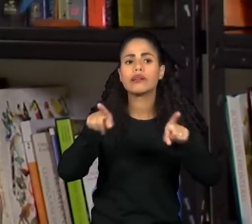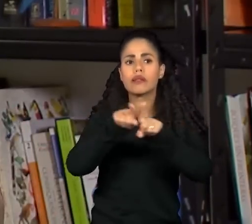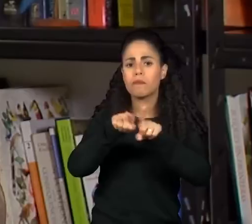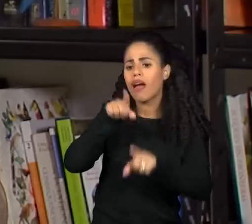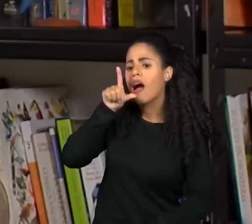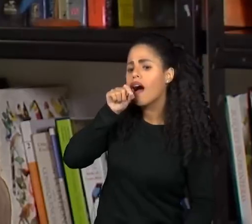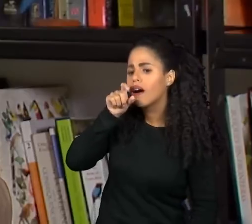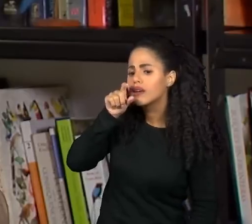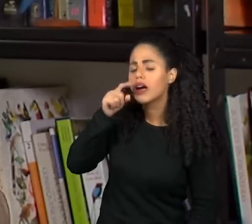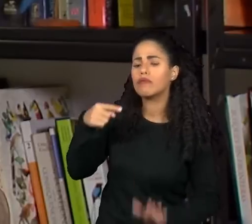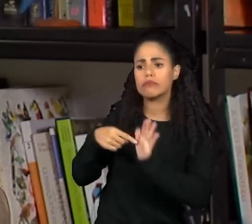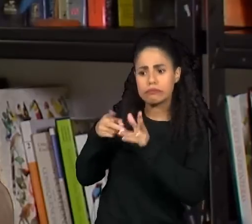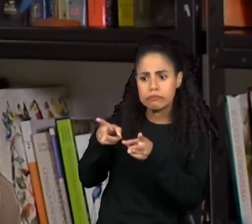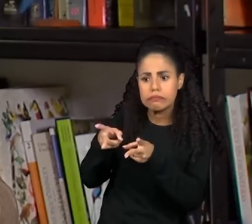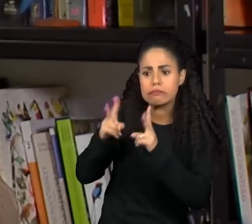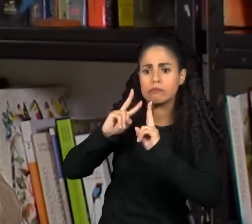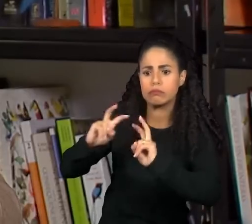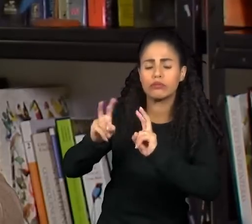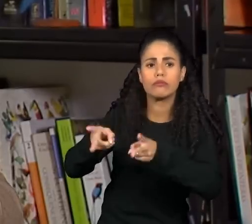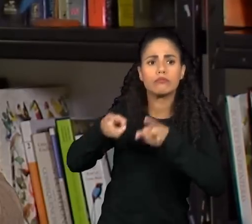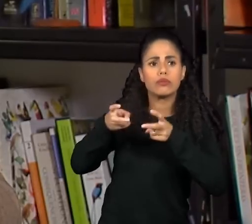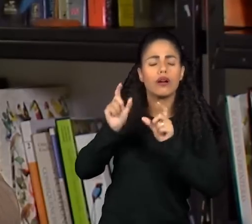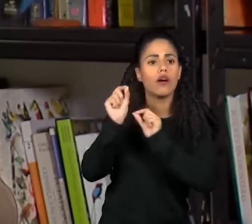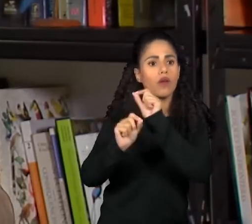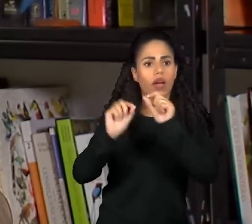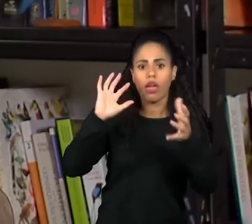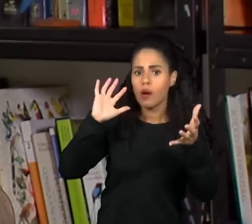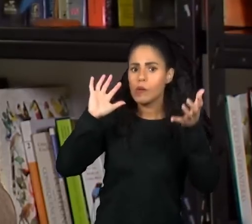nos mostrando que, de fato, o clima está mudando.